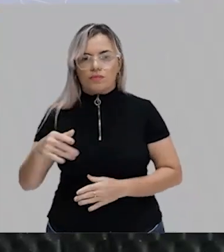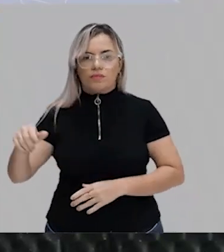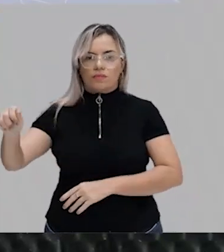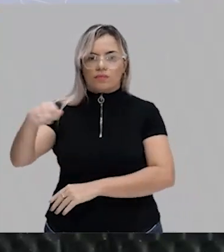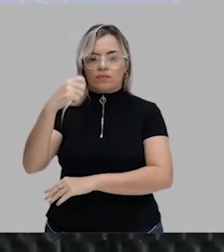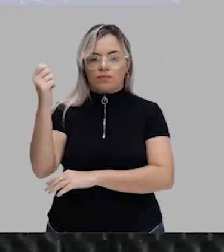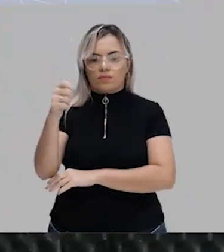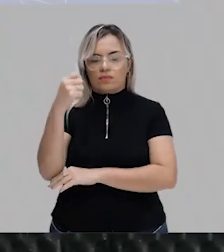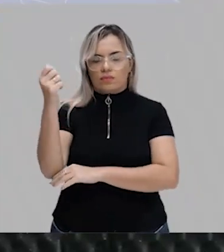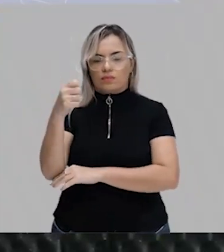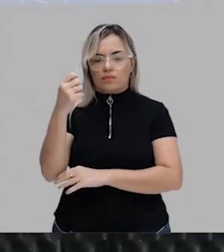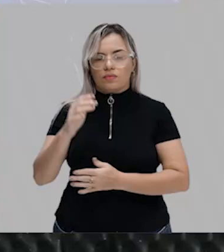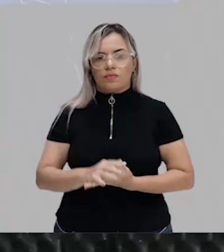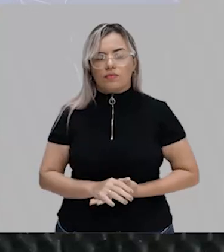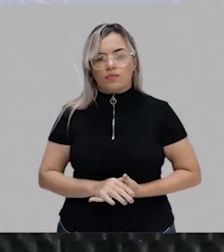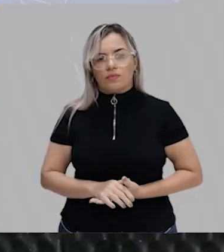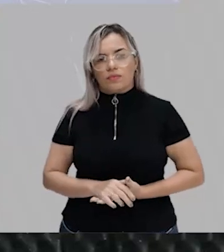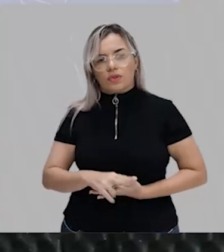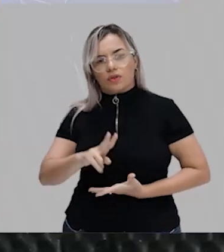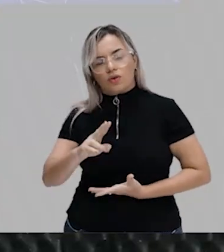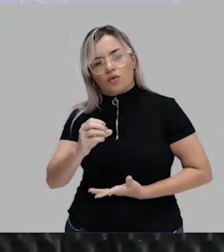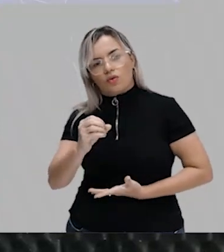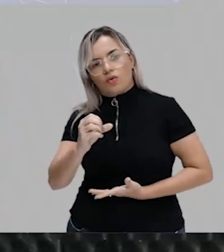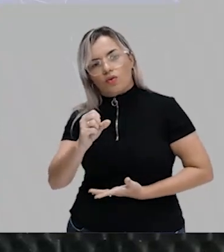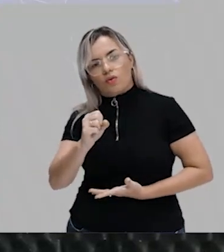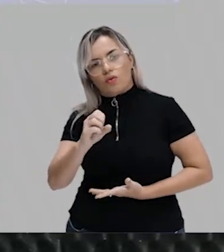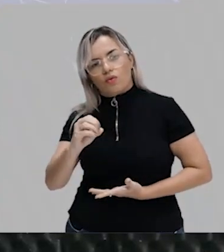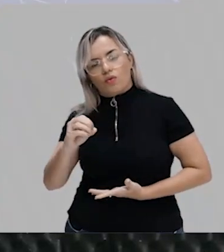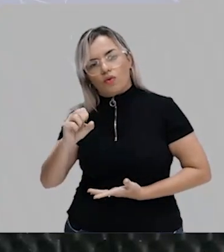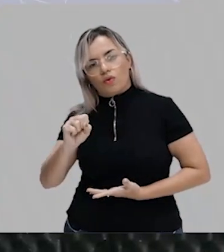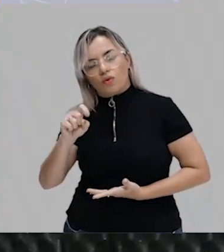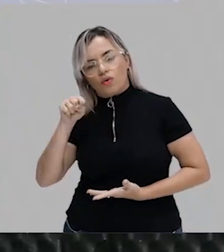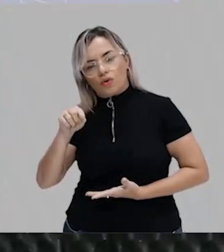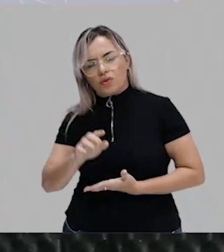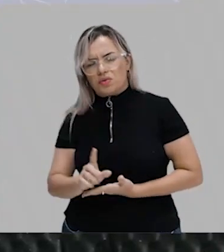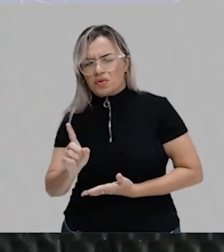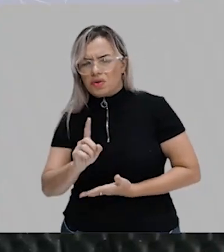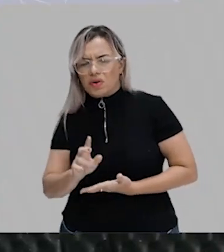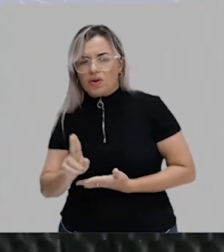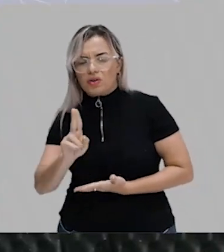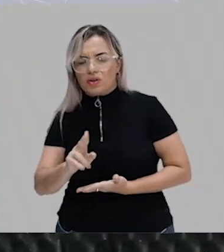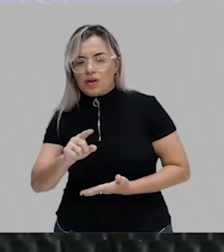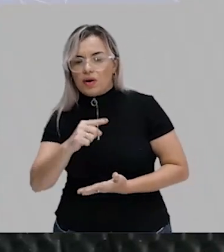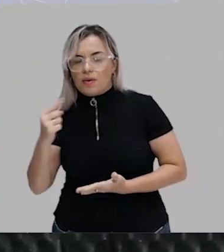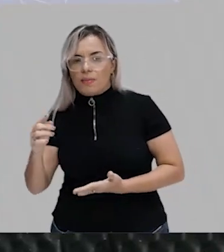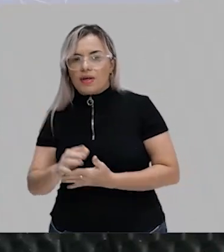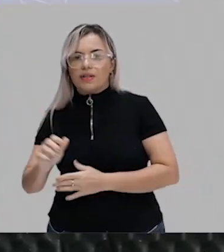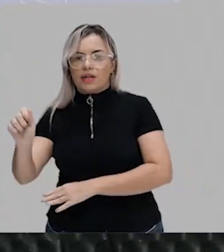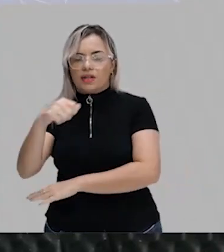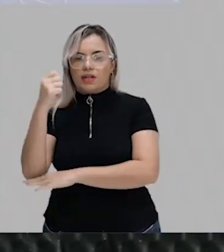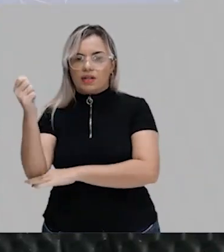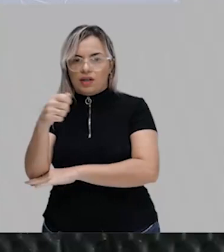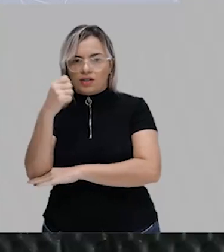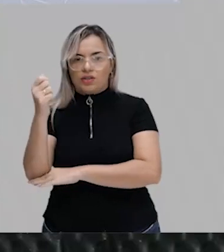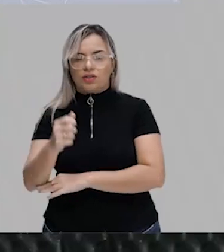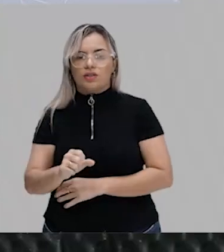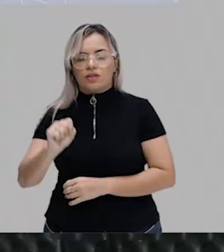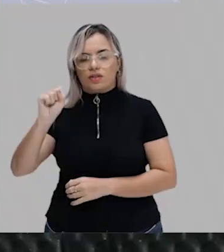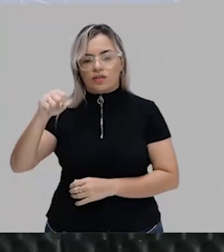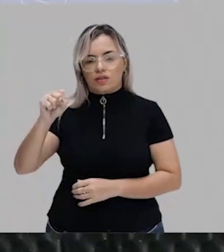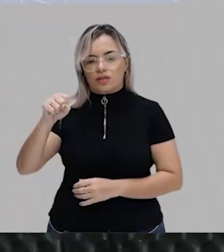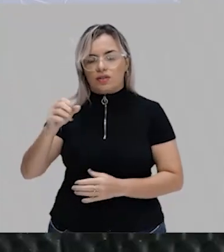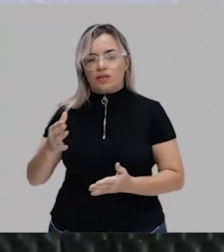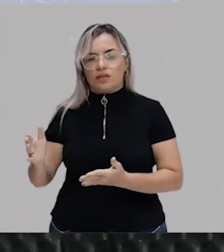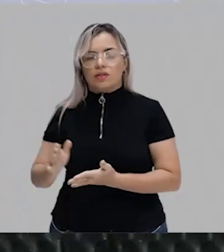é muito utilizado, o vos, no lugar do usted, tá? Então, ele é muito comum. É raro se ouvir o usted, se